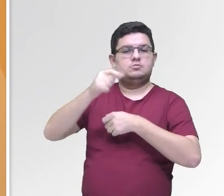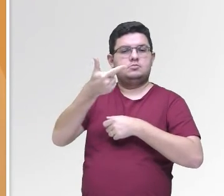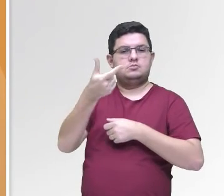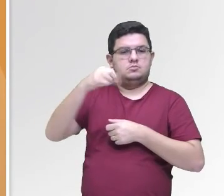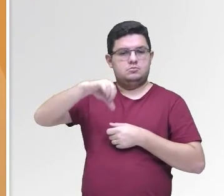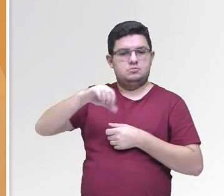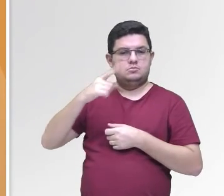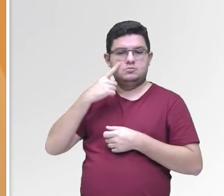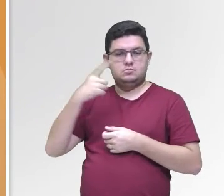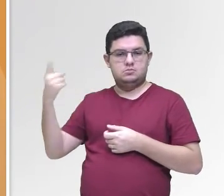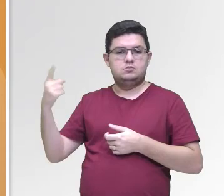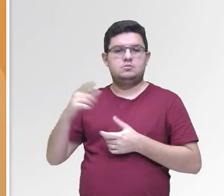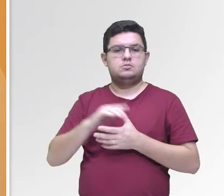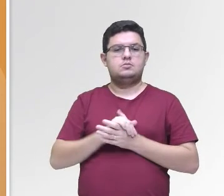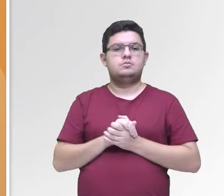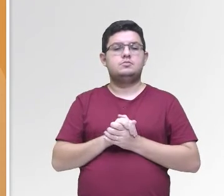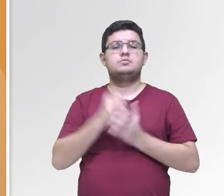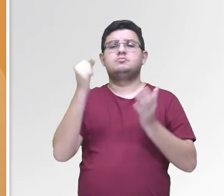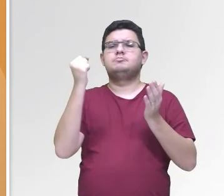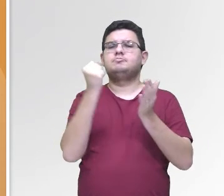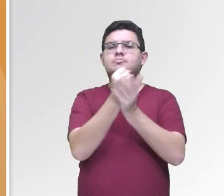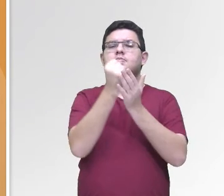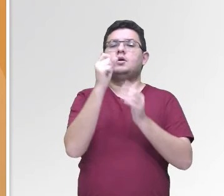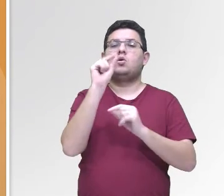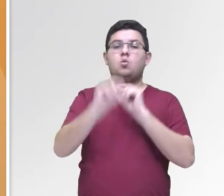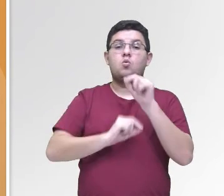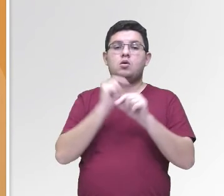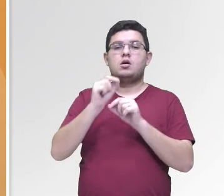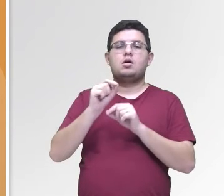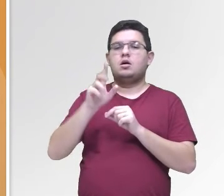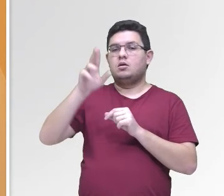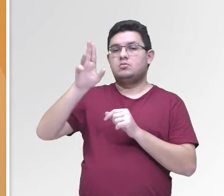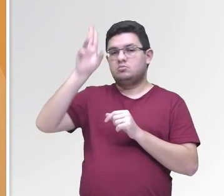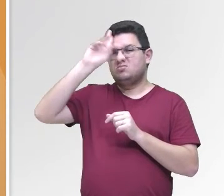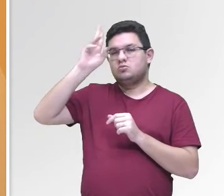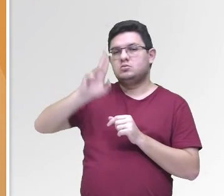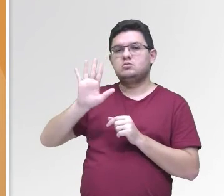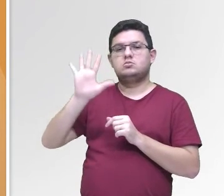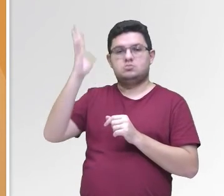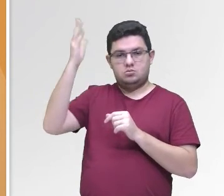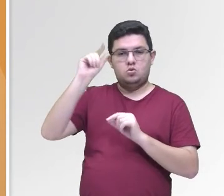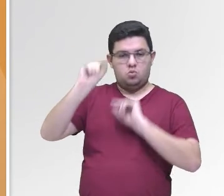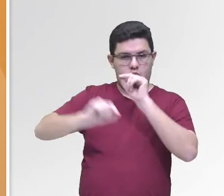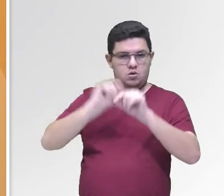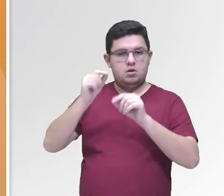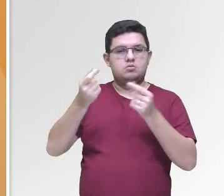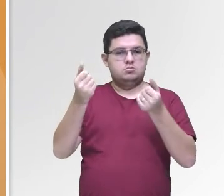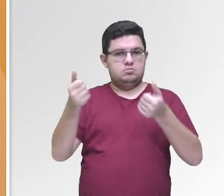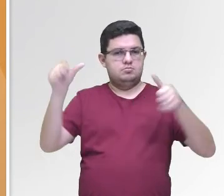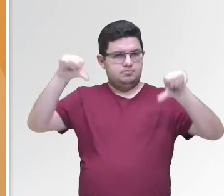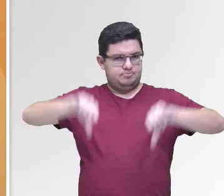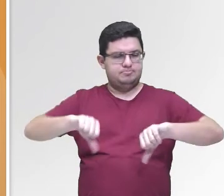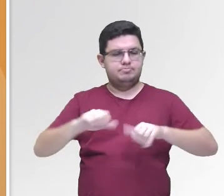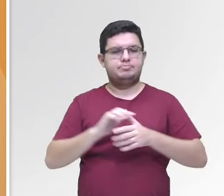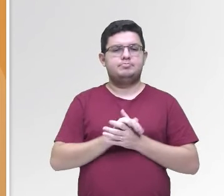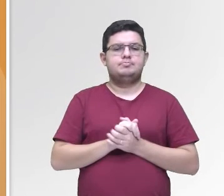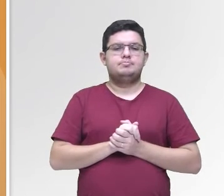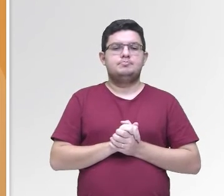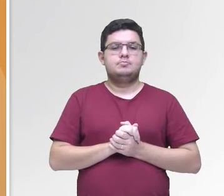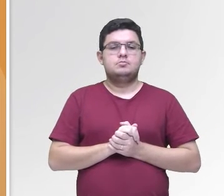1929, né, que foi um marco ali para essa fase do capitalismo financeiro,